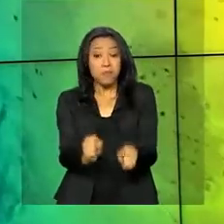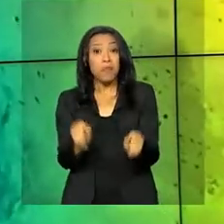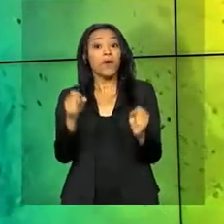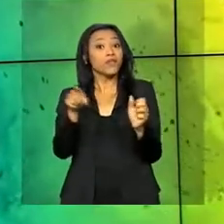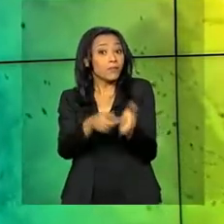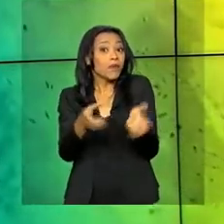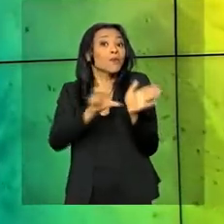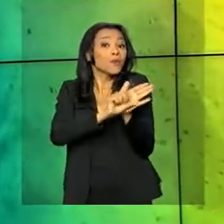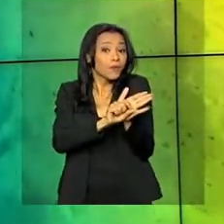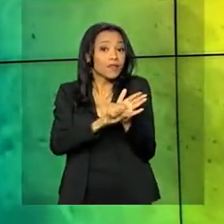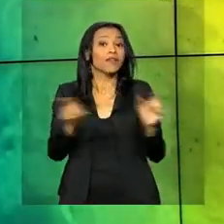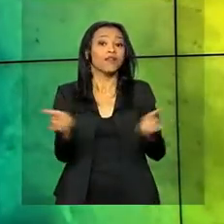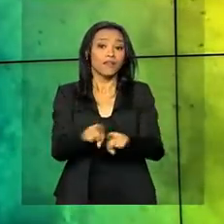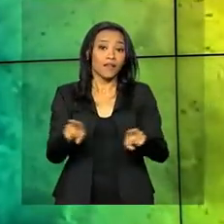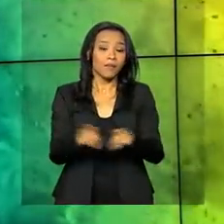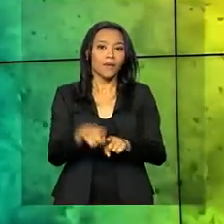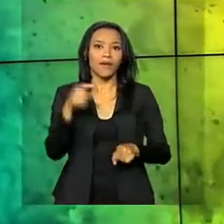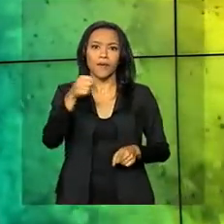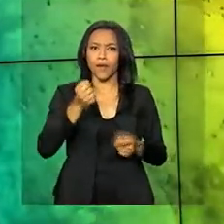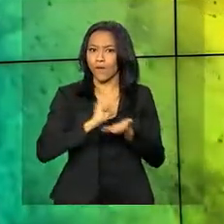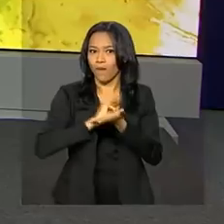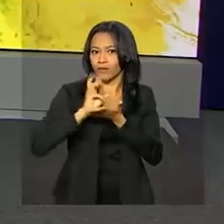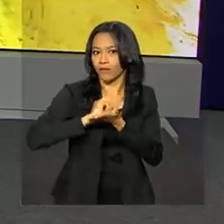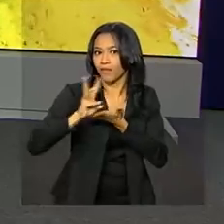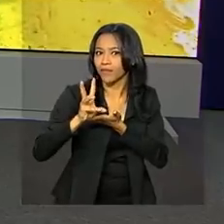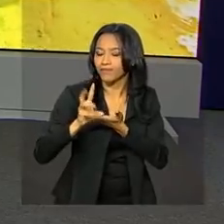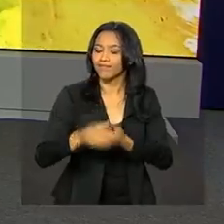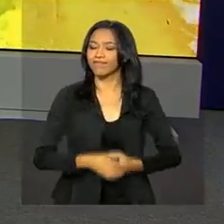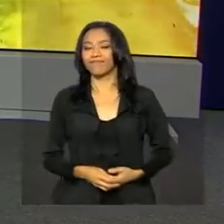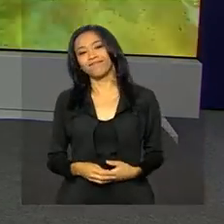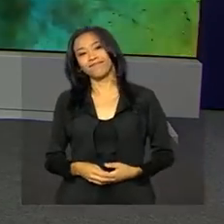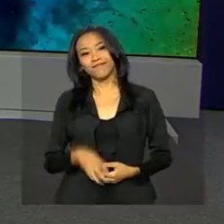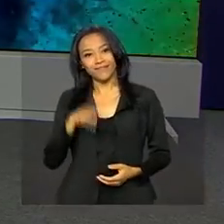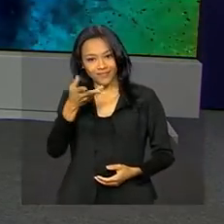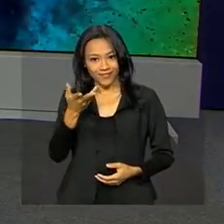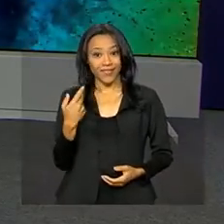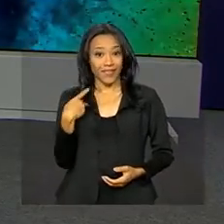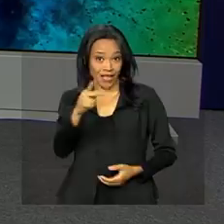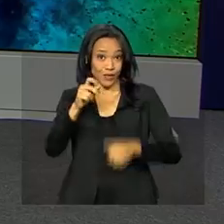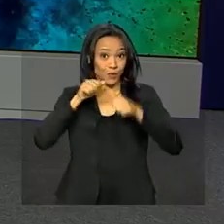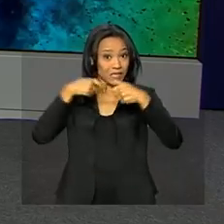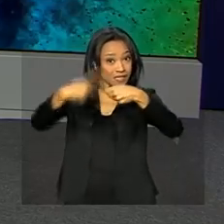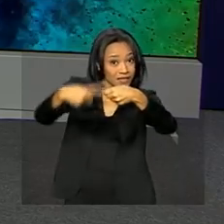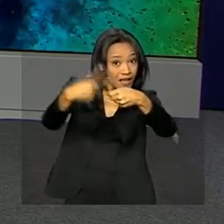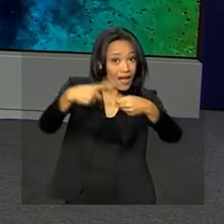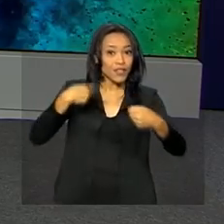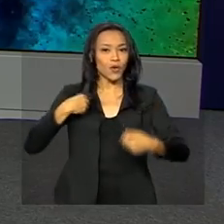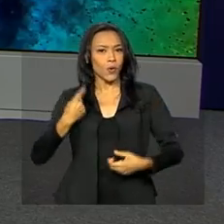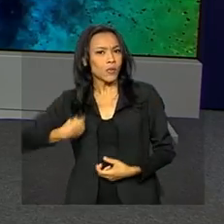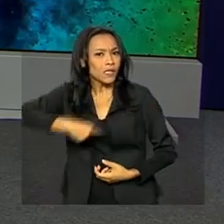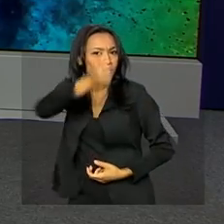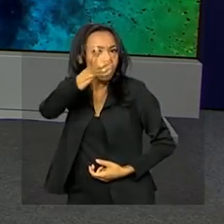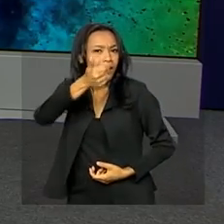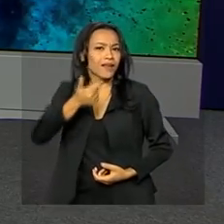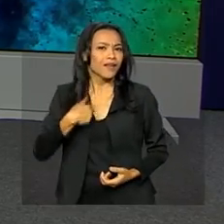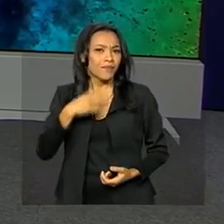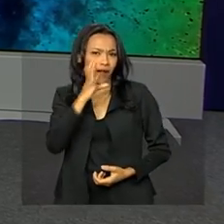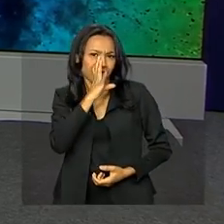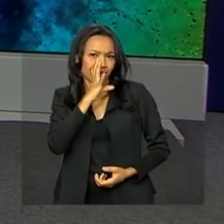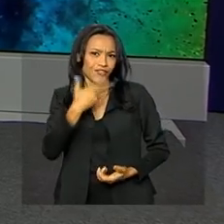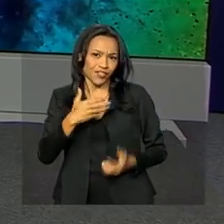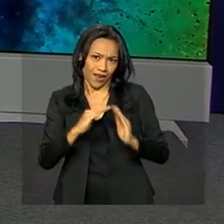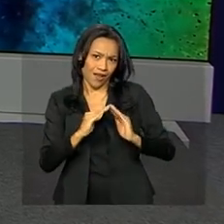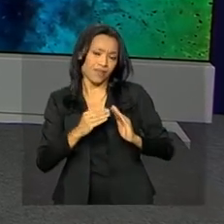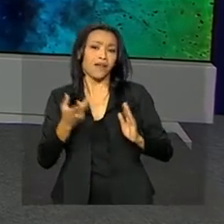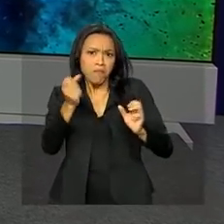isso pelo Twitter e também pelo nosso WhatsApp. Tá no desfile aí na sua cidade ou tá saindo de casa para assistir? Manda uma foto ou um